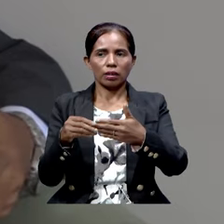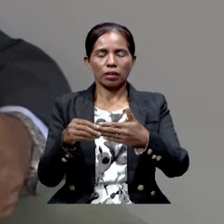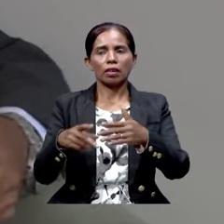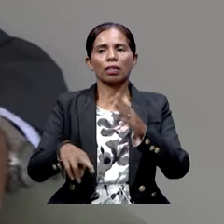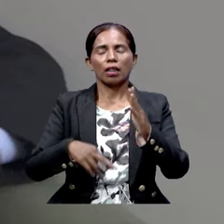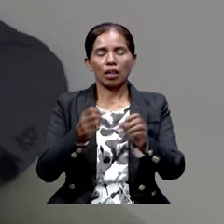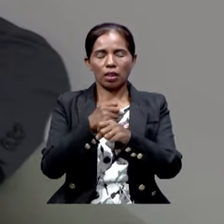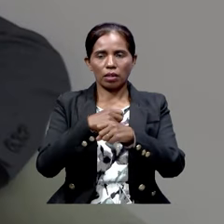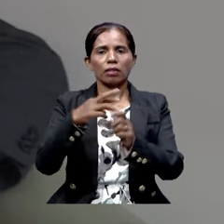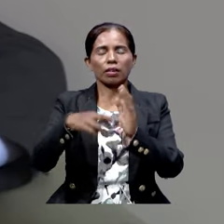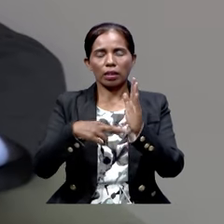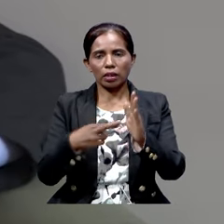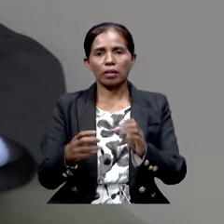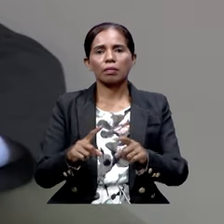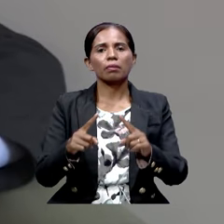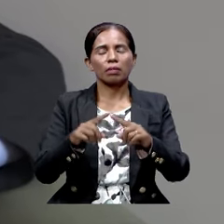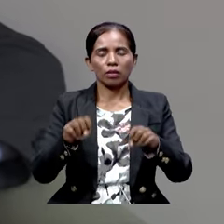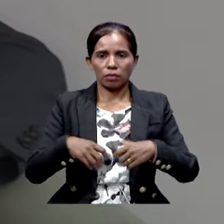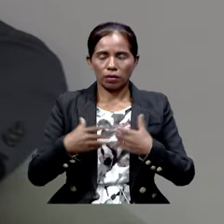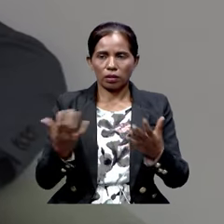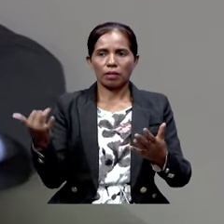regulador para OINSA, bele